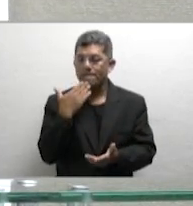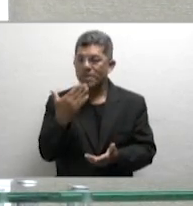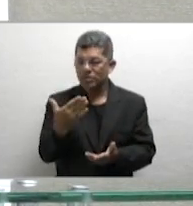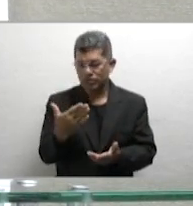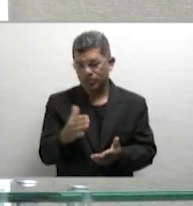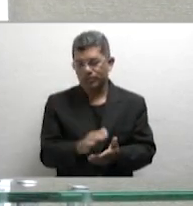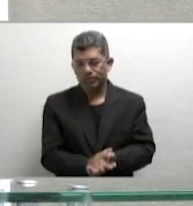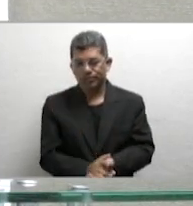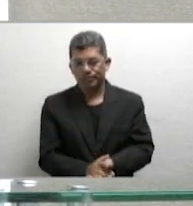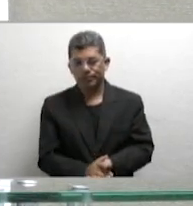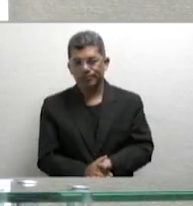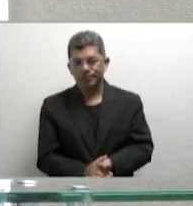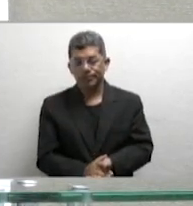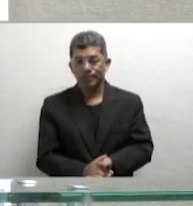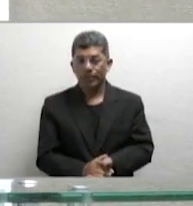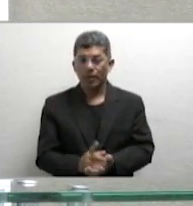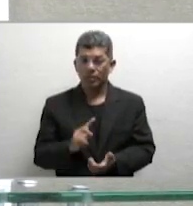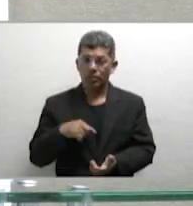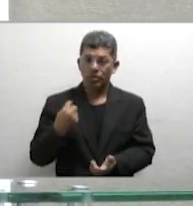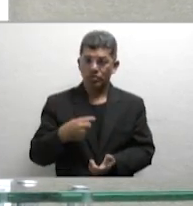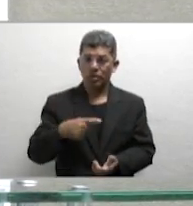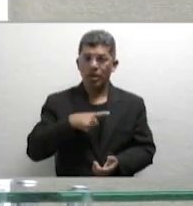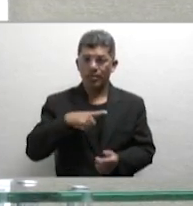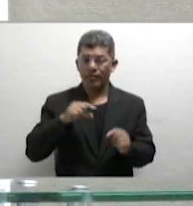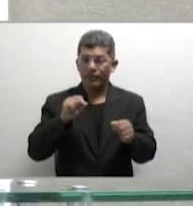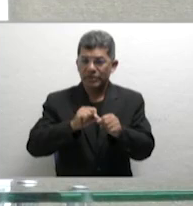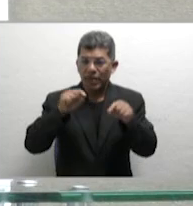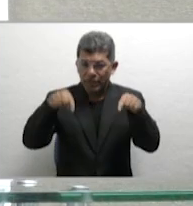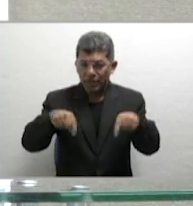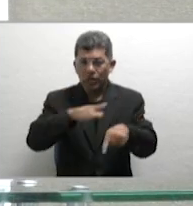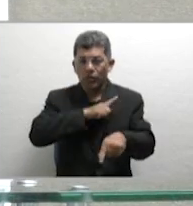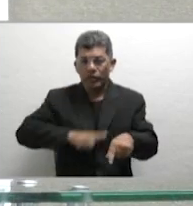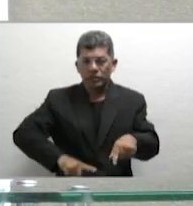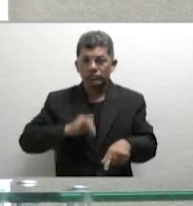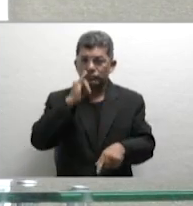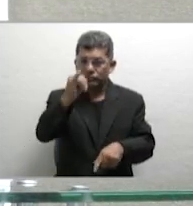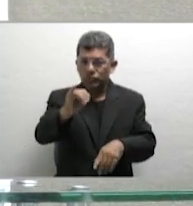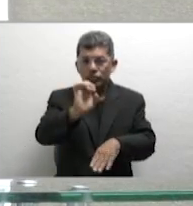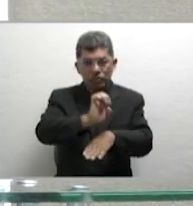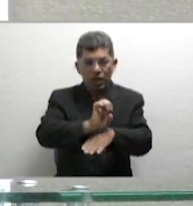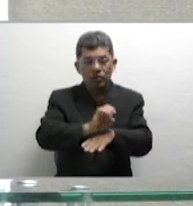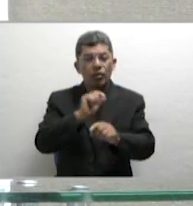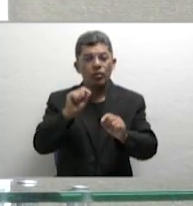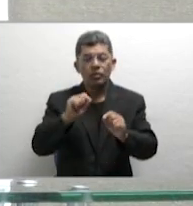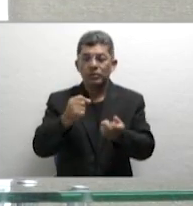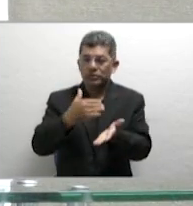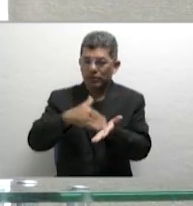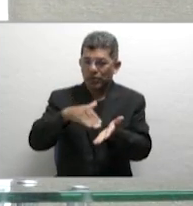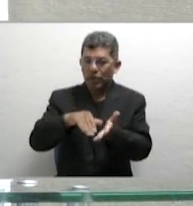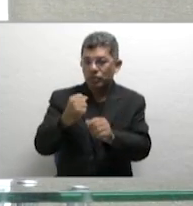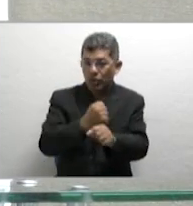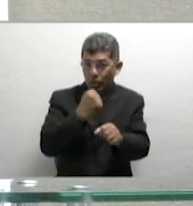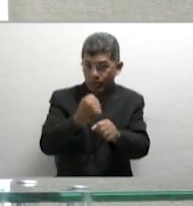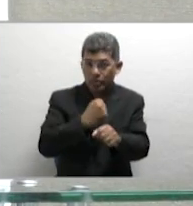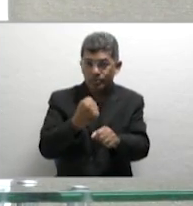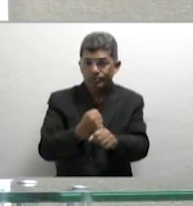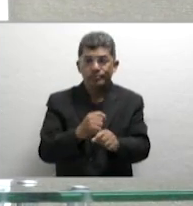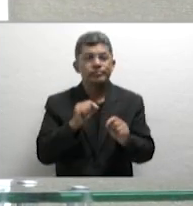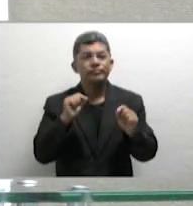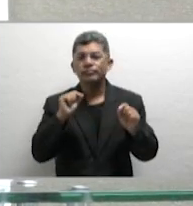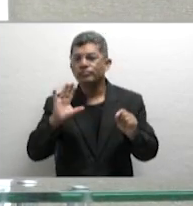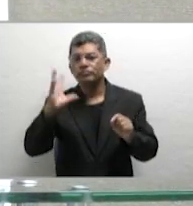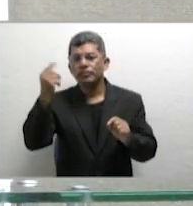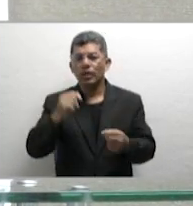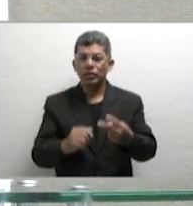apelo que a gente quer fazer aqui ao governo do Estado, através da Secretaria de Infraestrutura, a respeito das